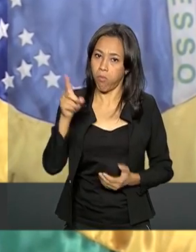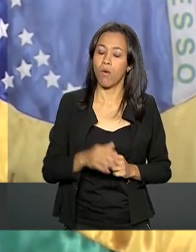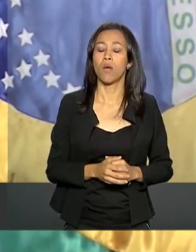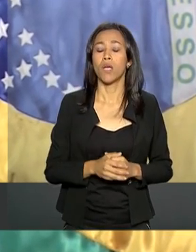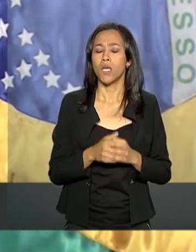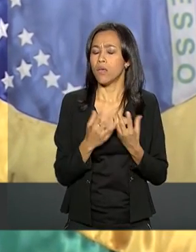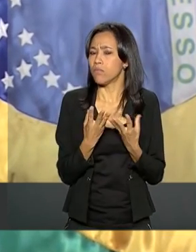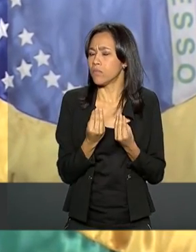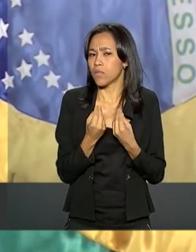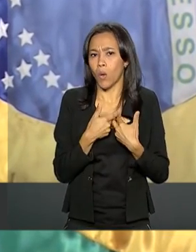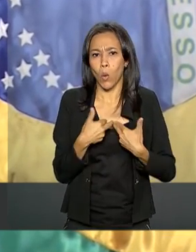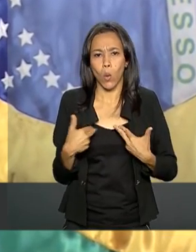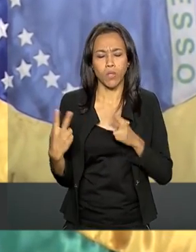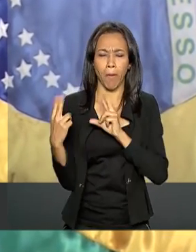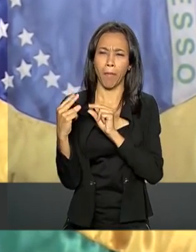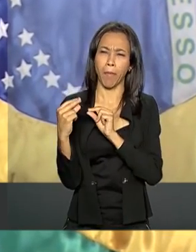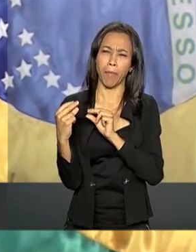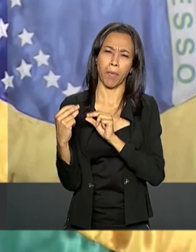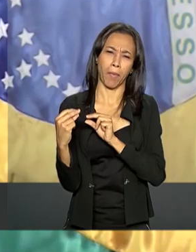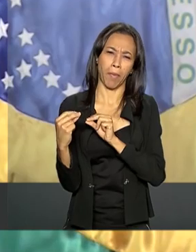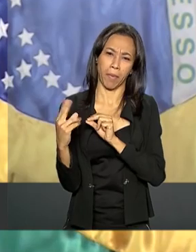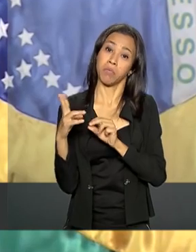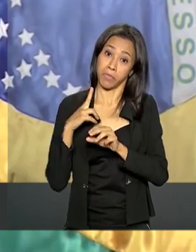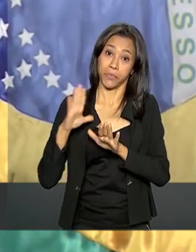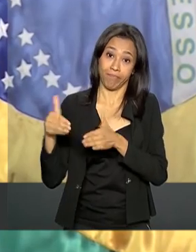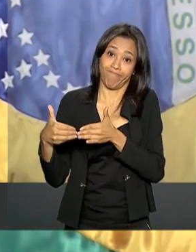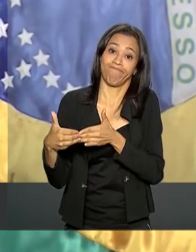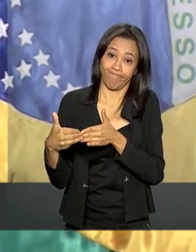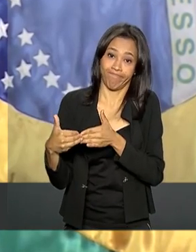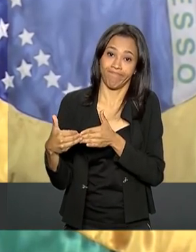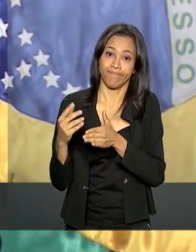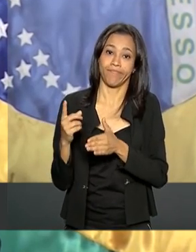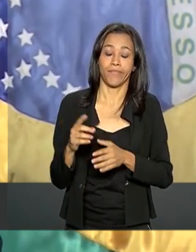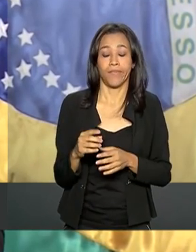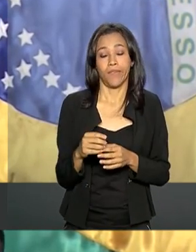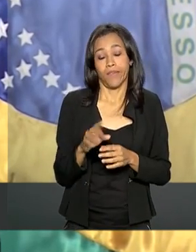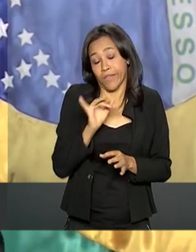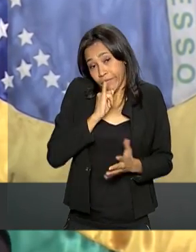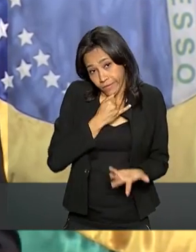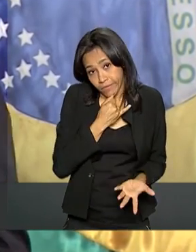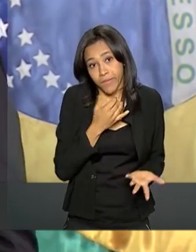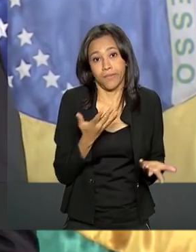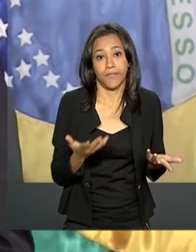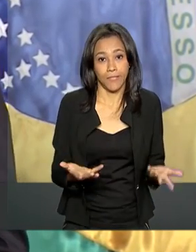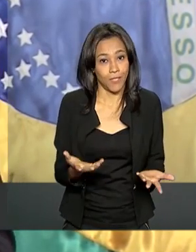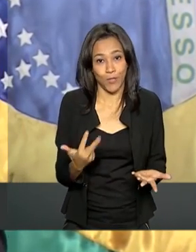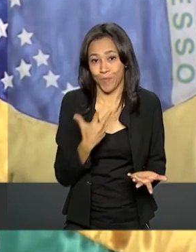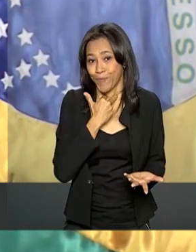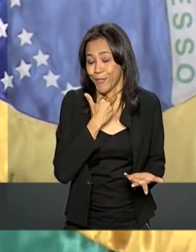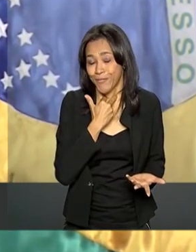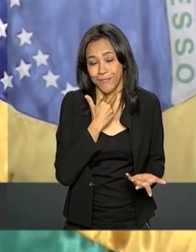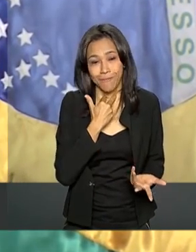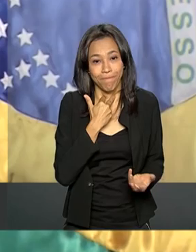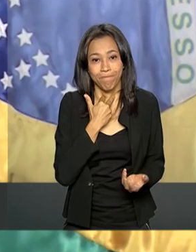coisa nós conversamos, até reservadamente. Infelizmente, eu não